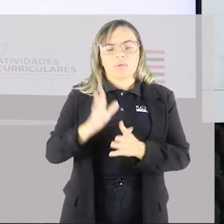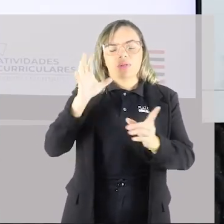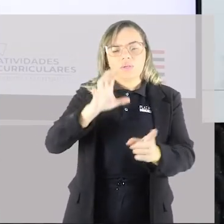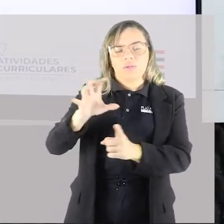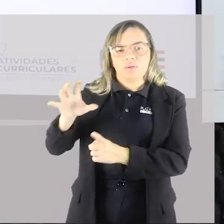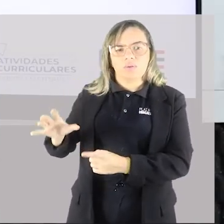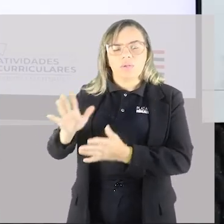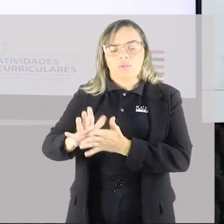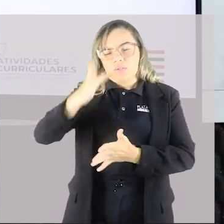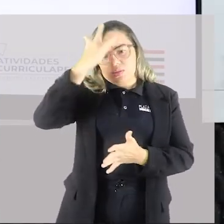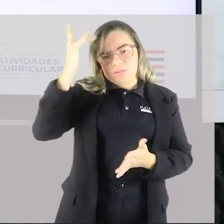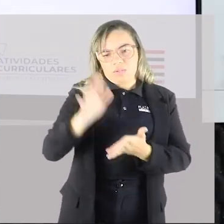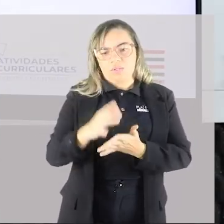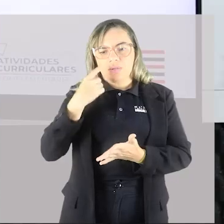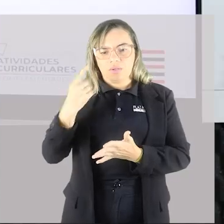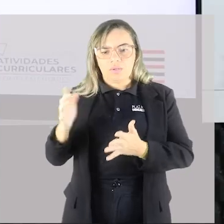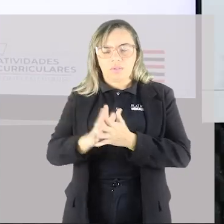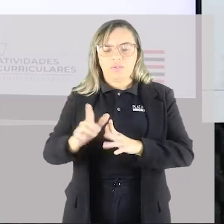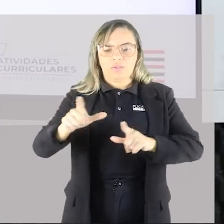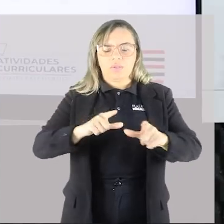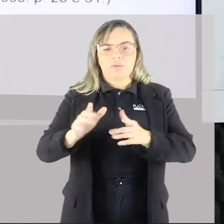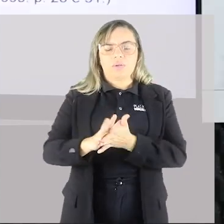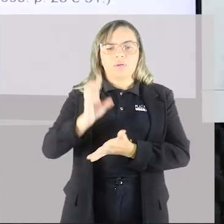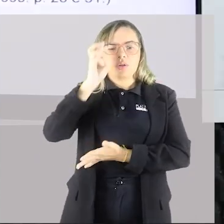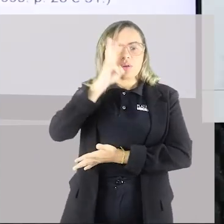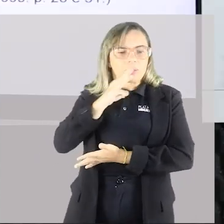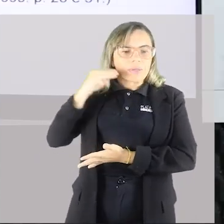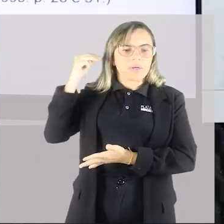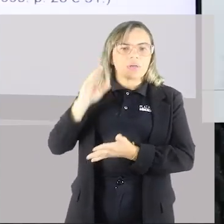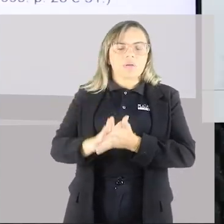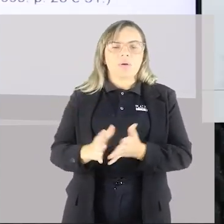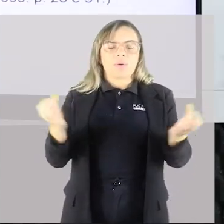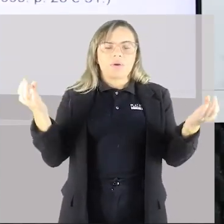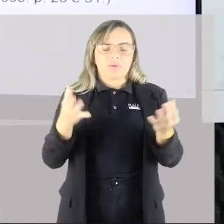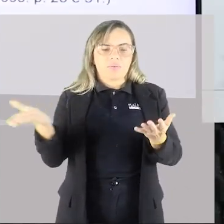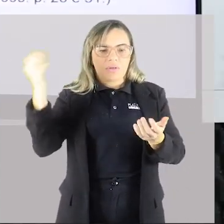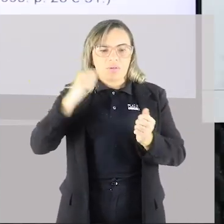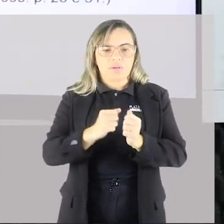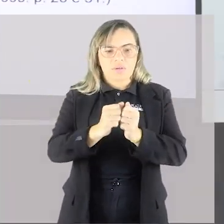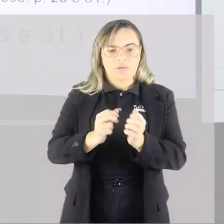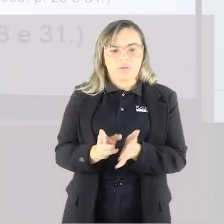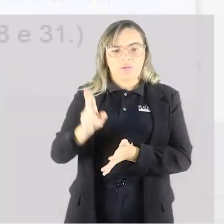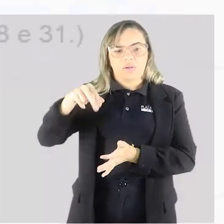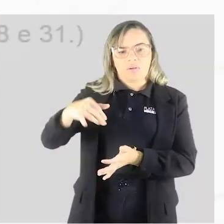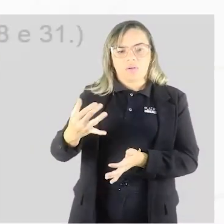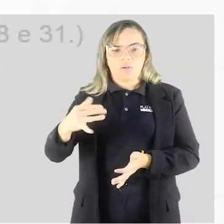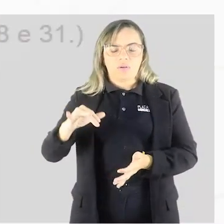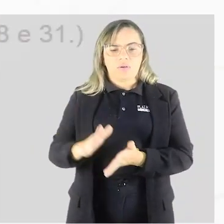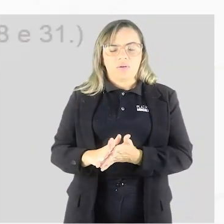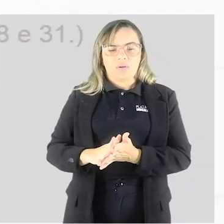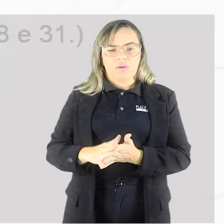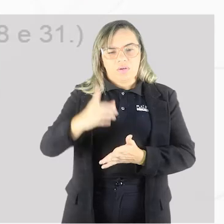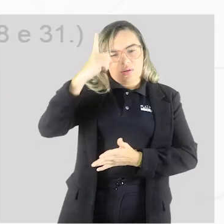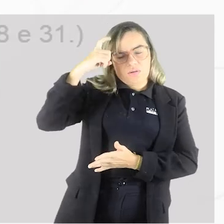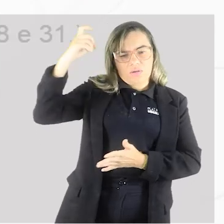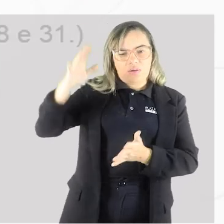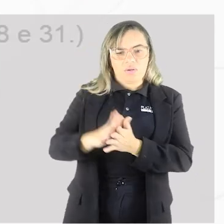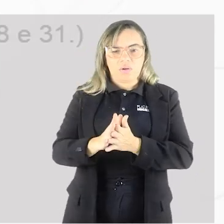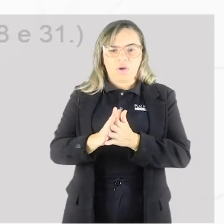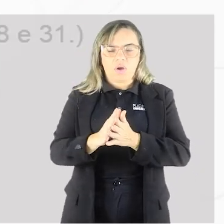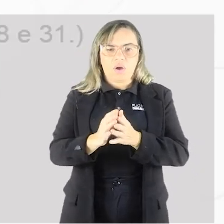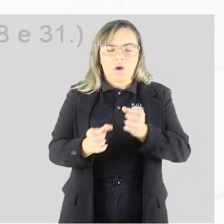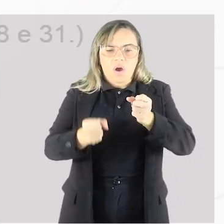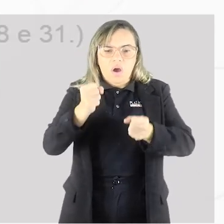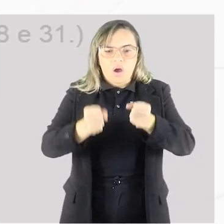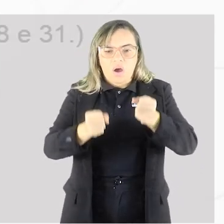em Marx. Perfeito? Então, vem comigo. A Nissan inventa o automóvel à la carte. O sistema já